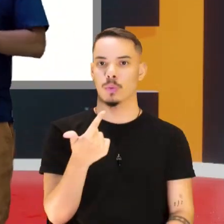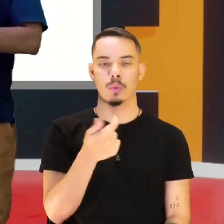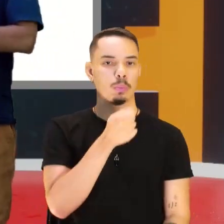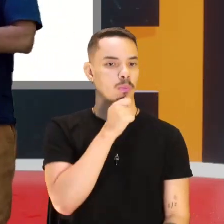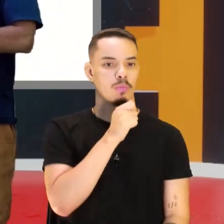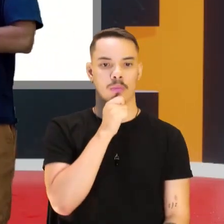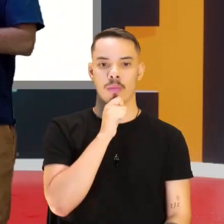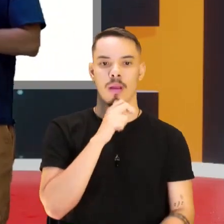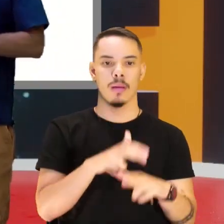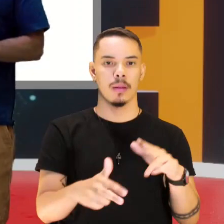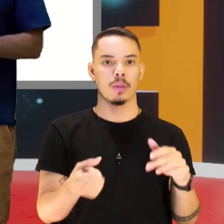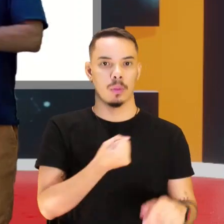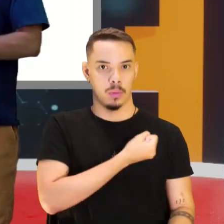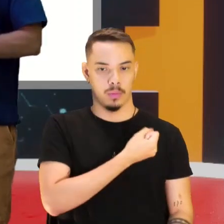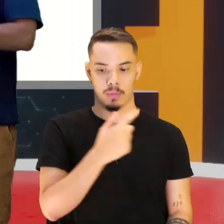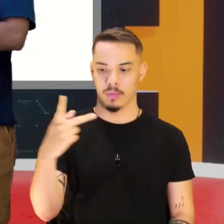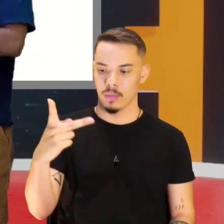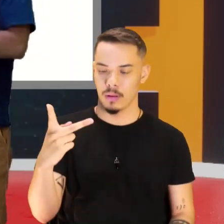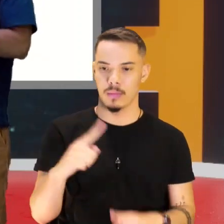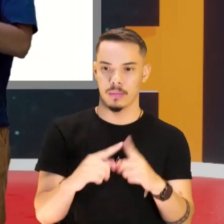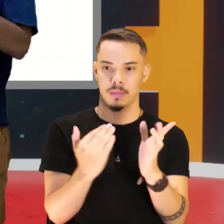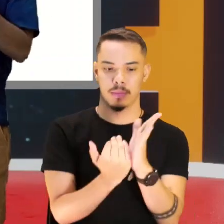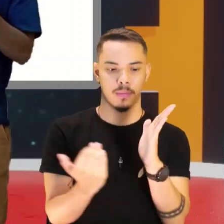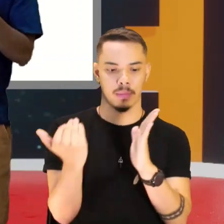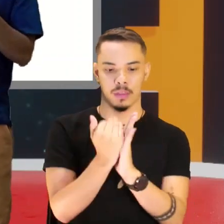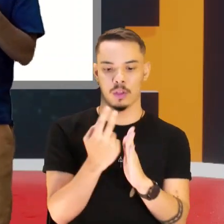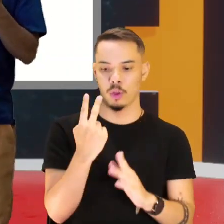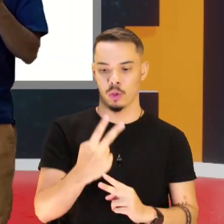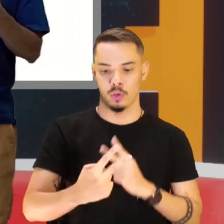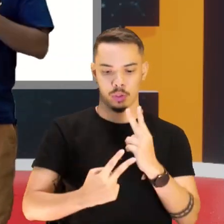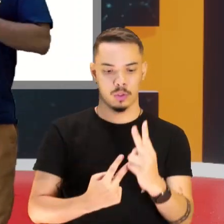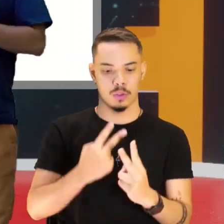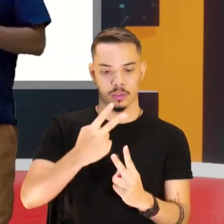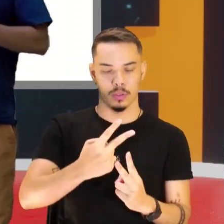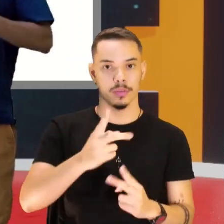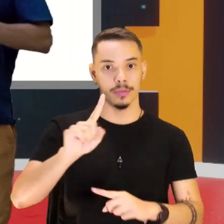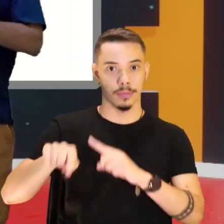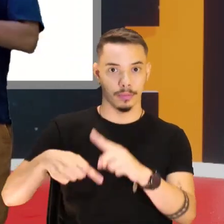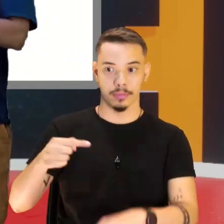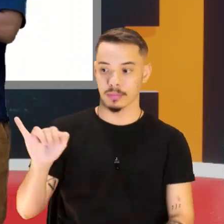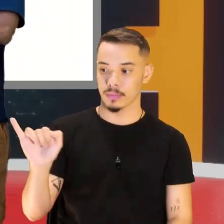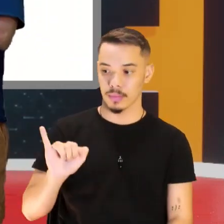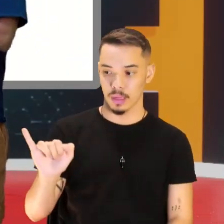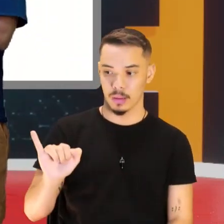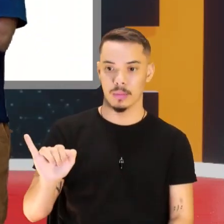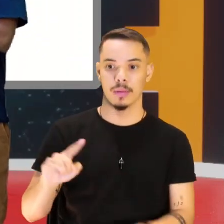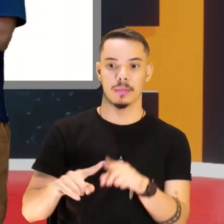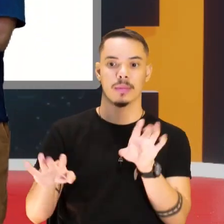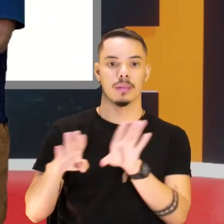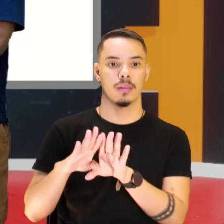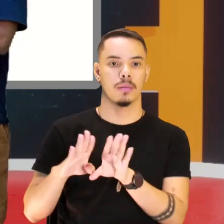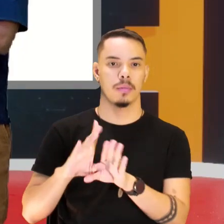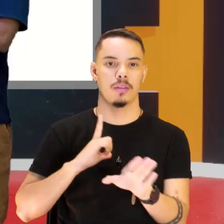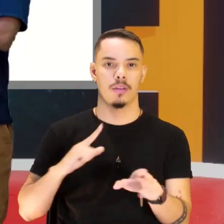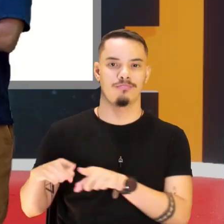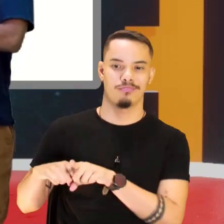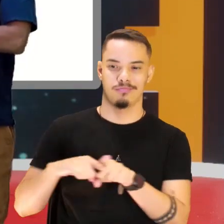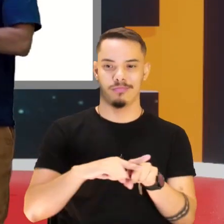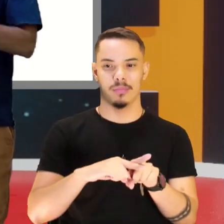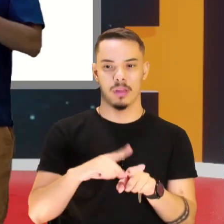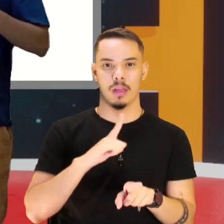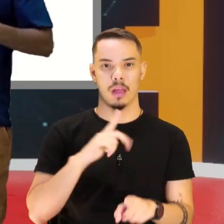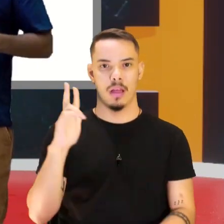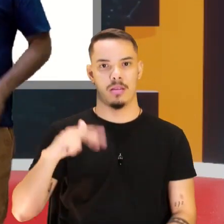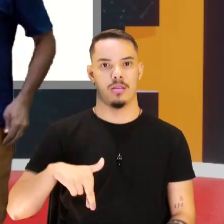eram números pares, mas aumentava de 2 em 2. Na primeira eram números ímpares, aumentava de 2 em 2 também. Tinha uma constante, uma